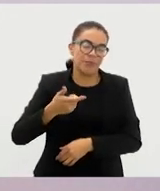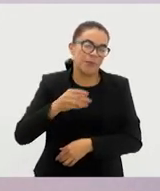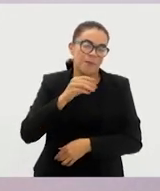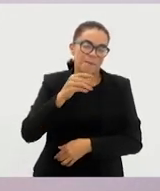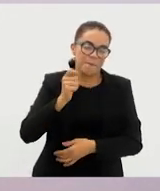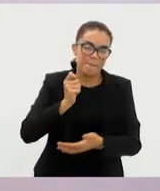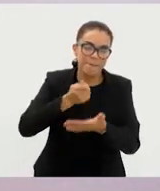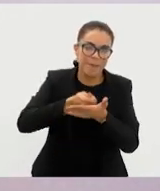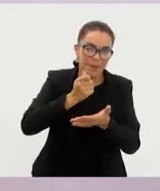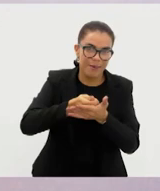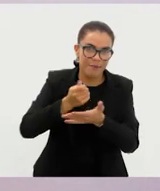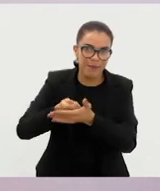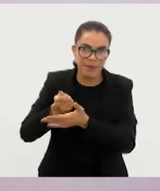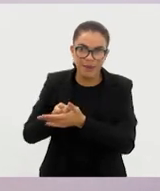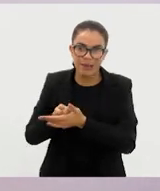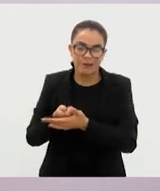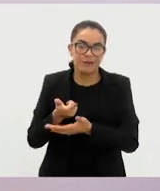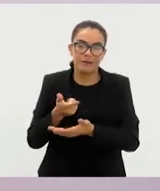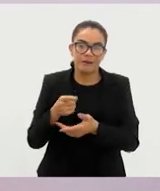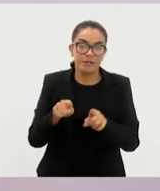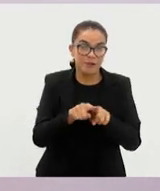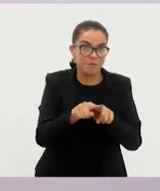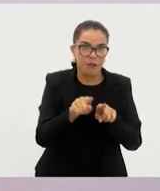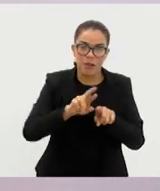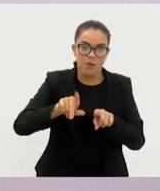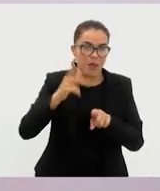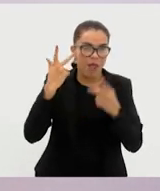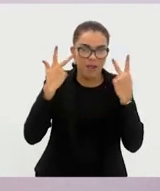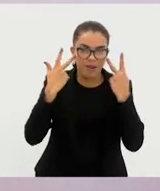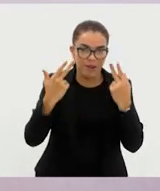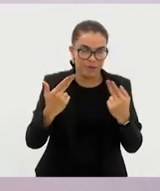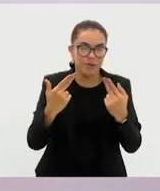também não recorrente.